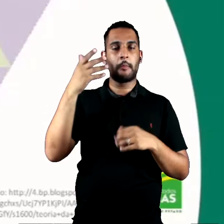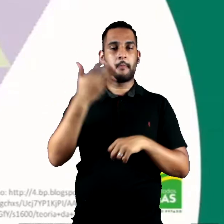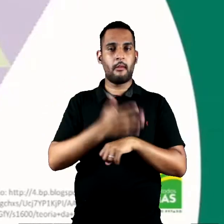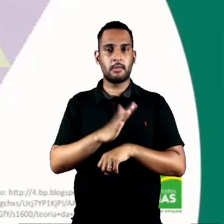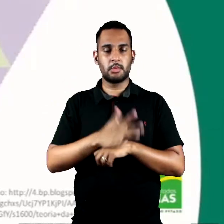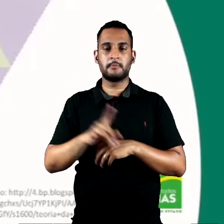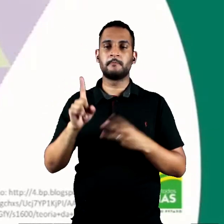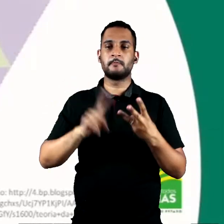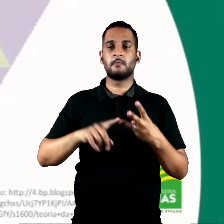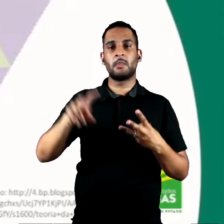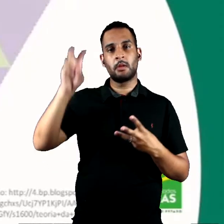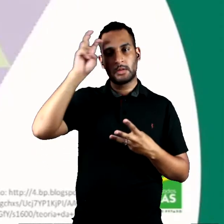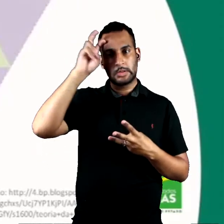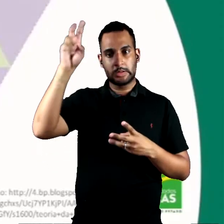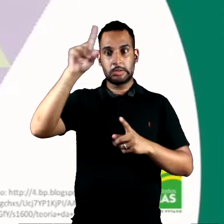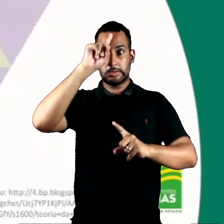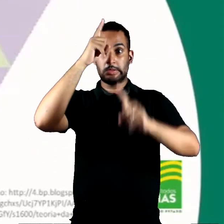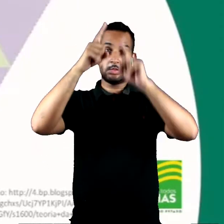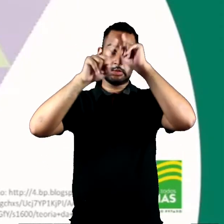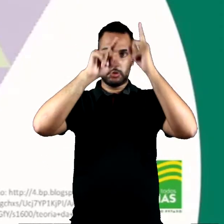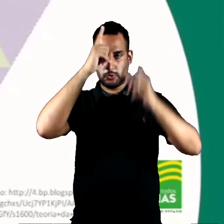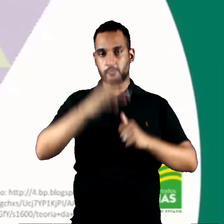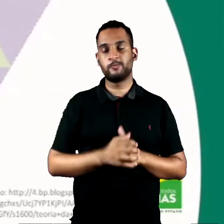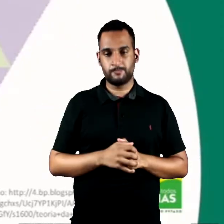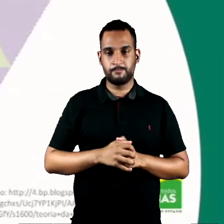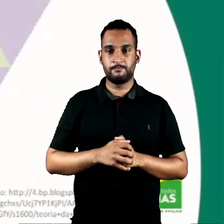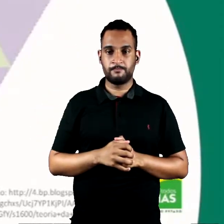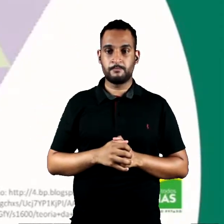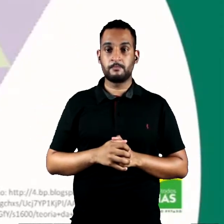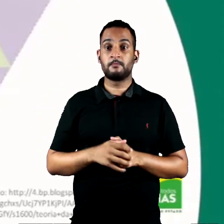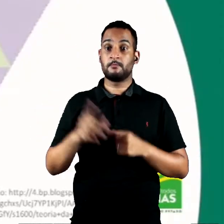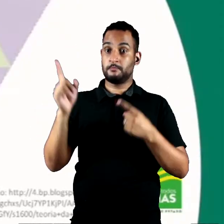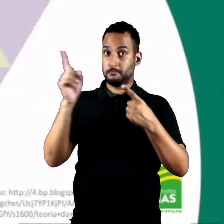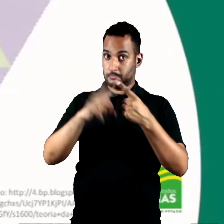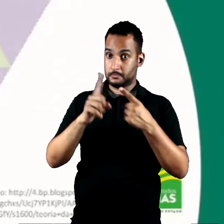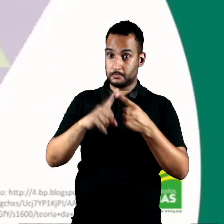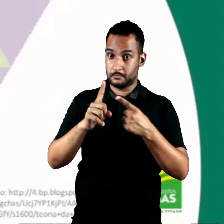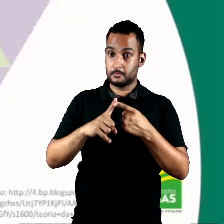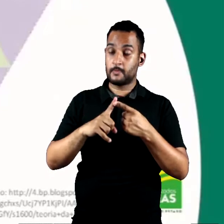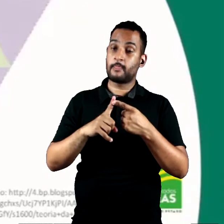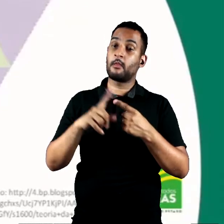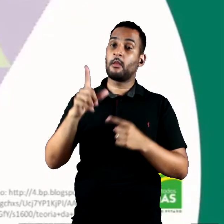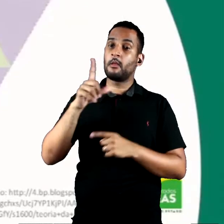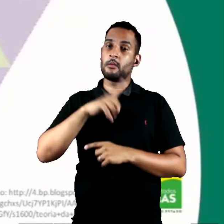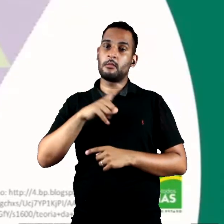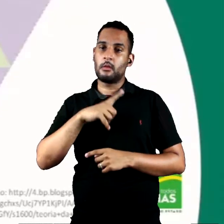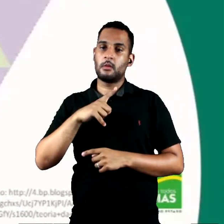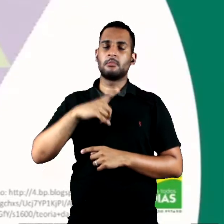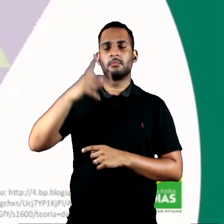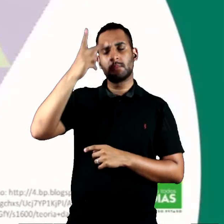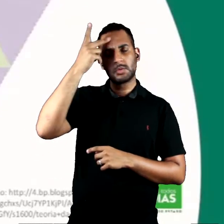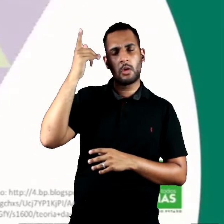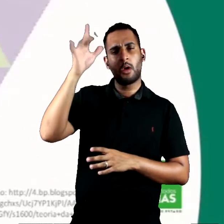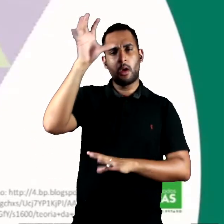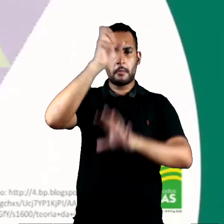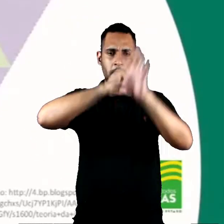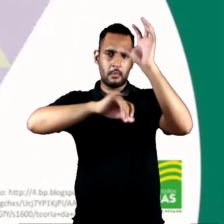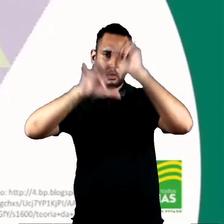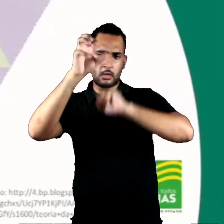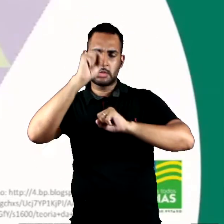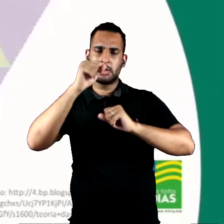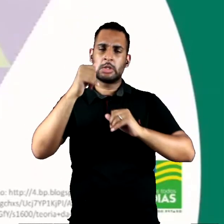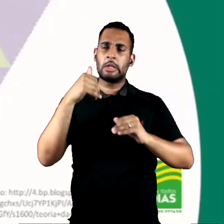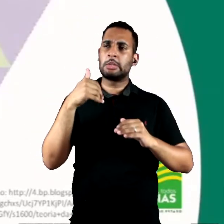e inteligência criativa. A inteligência analítica é aquela em que o sujeito aprende